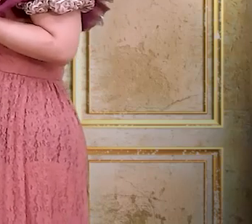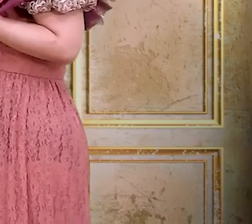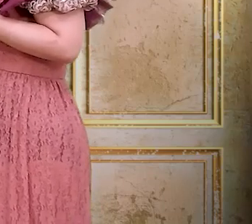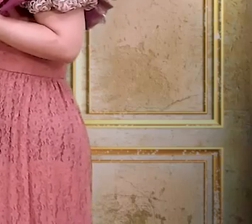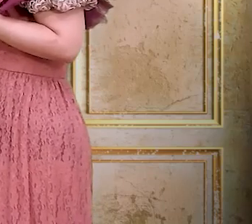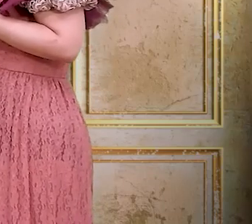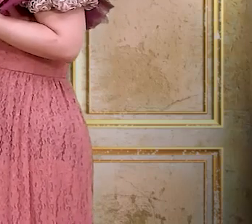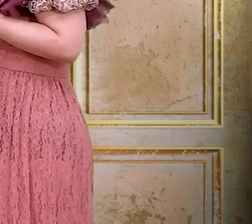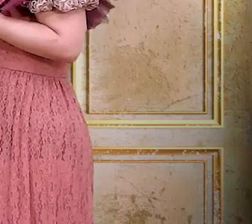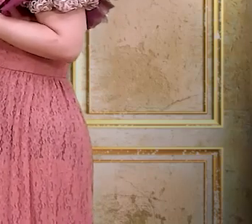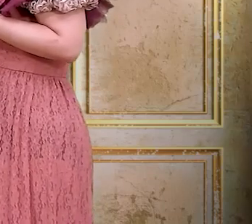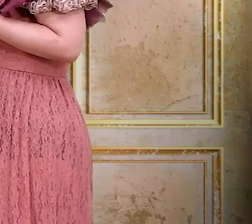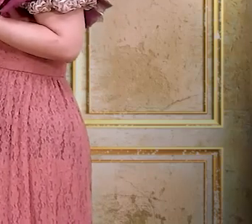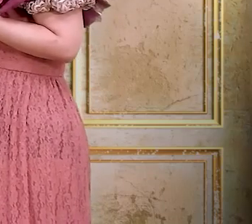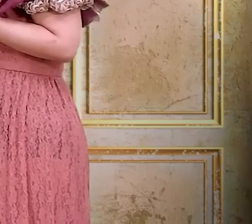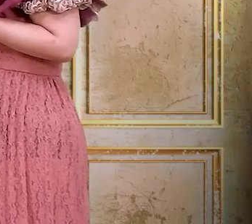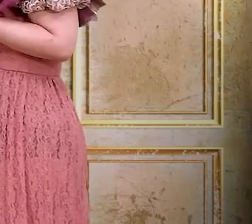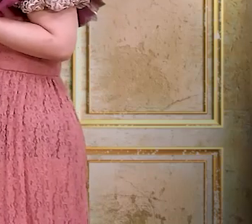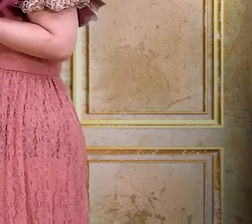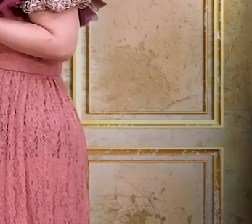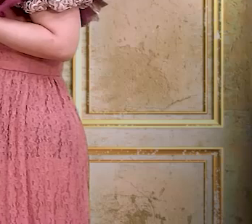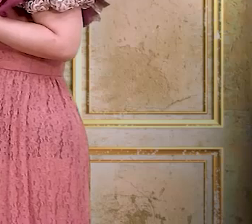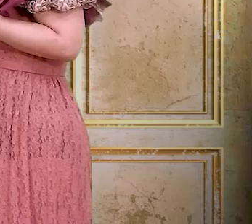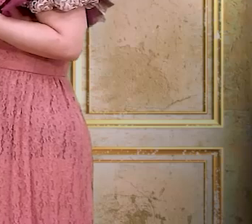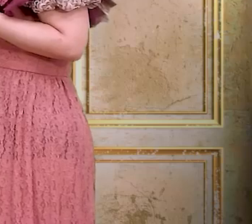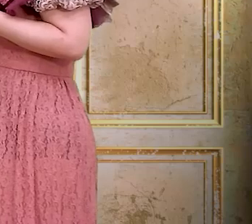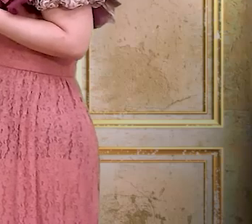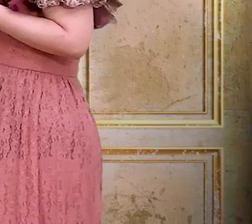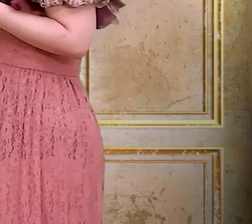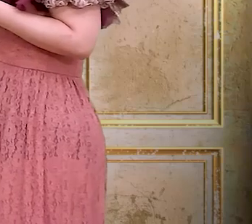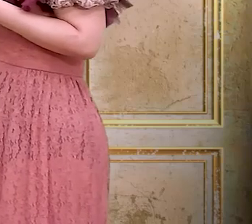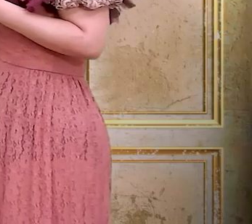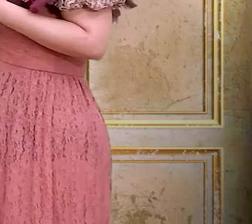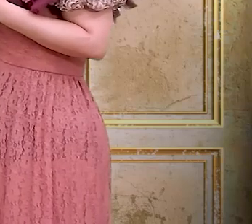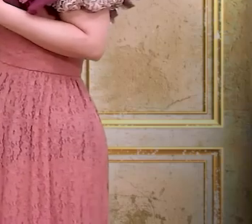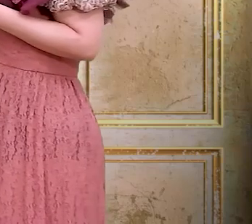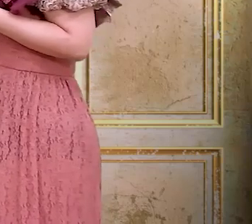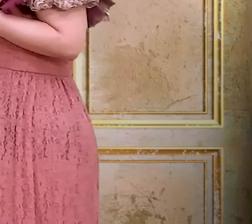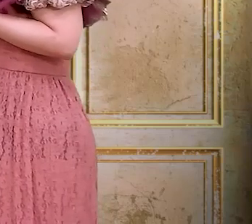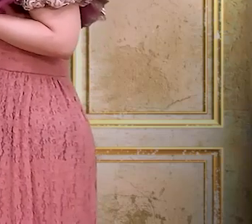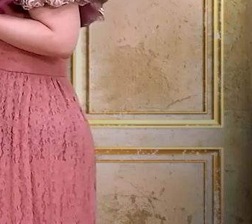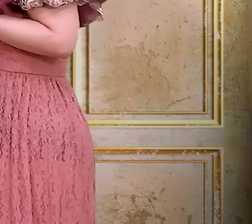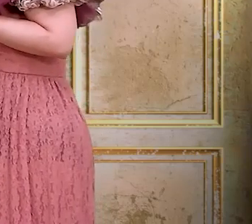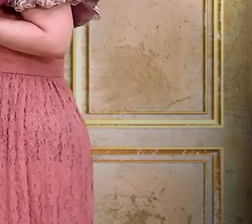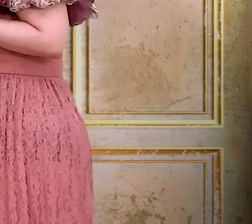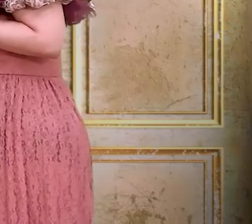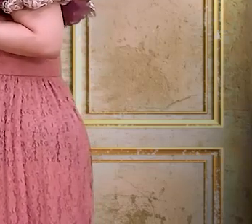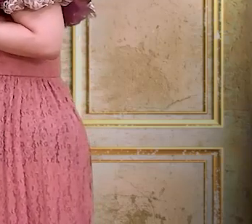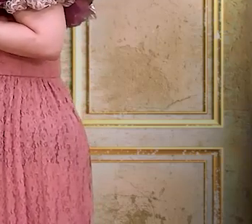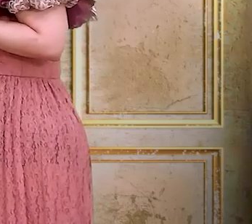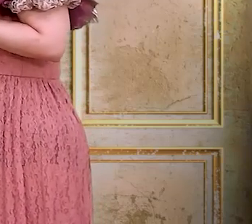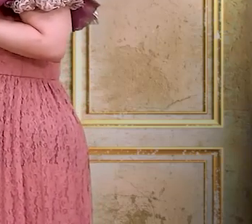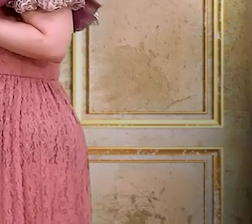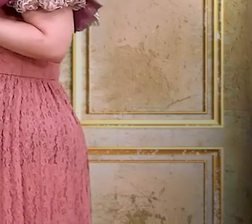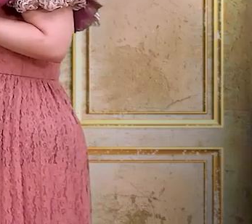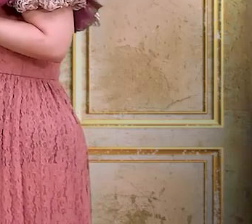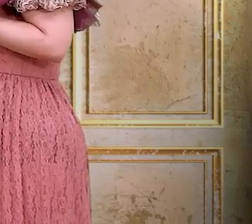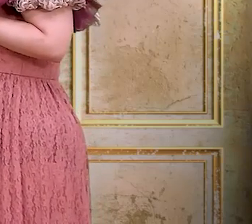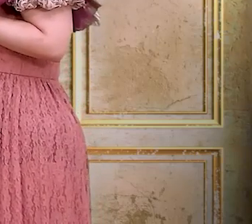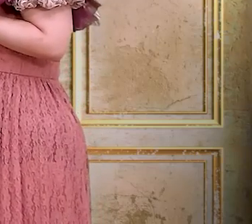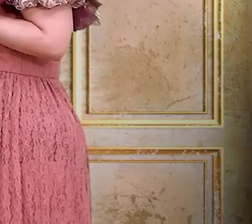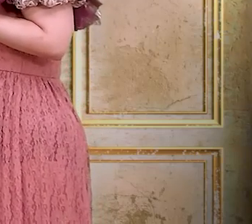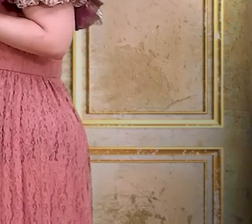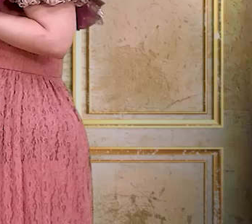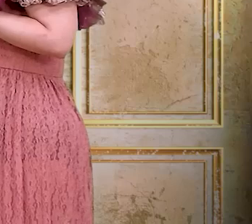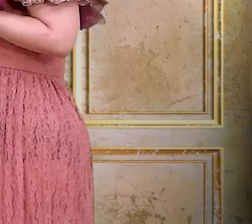Não se assassina assim um coração que Deus criou para amar, incutindo-lhe a descrença e o ódio.